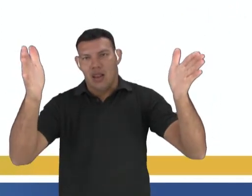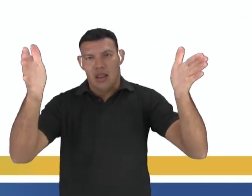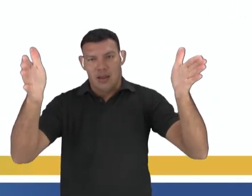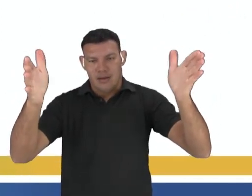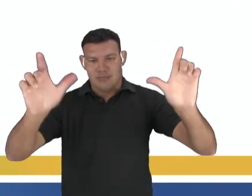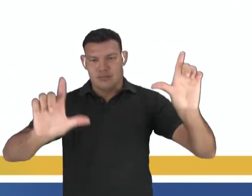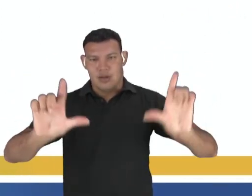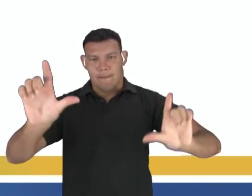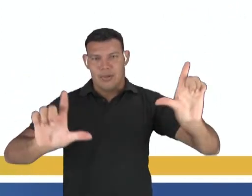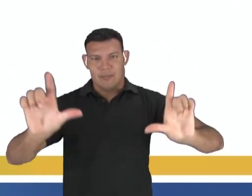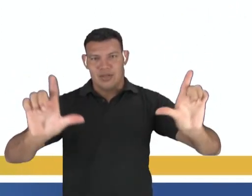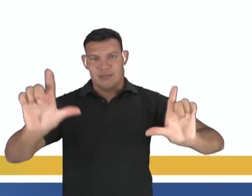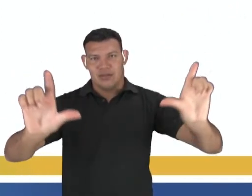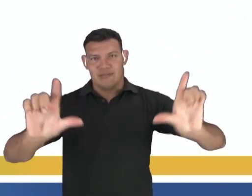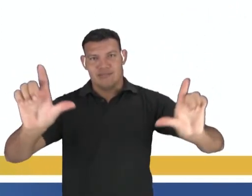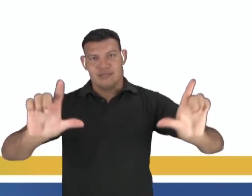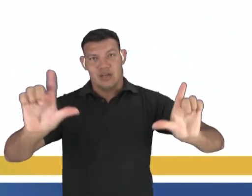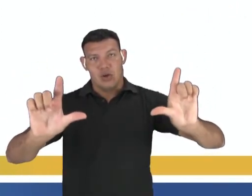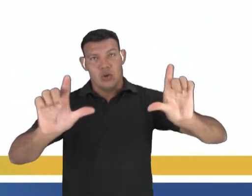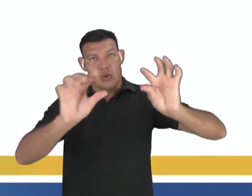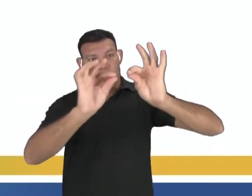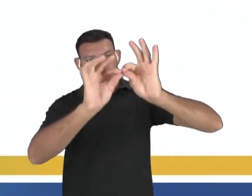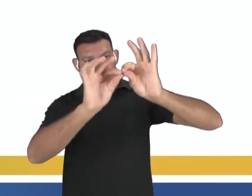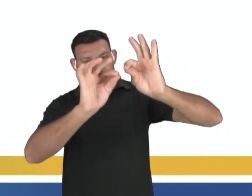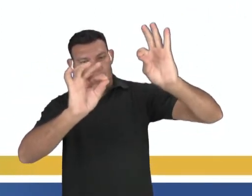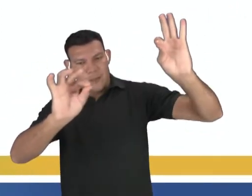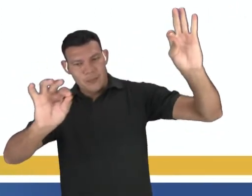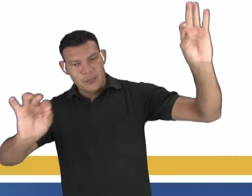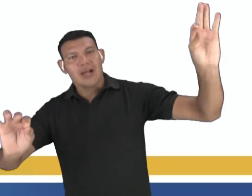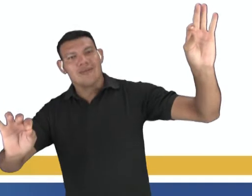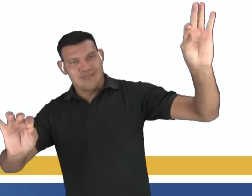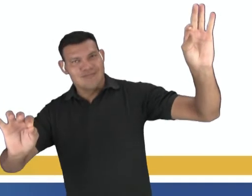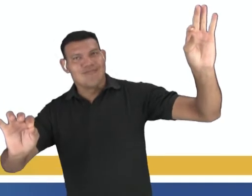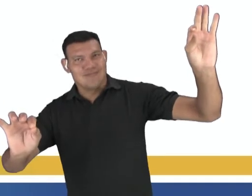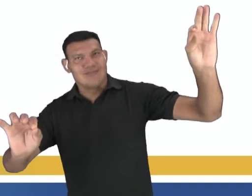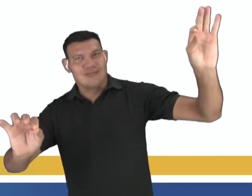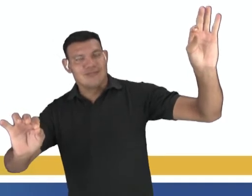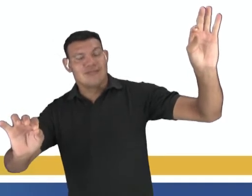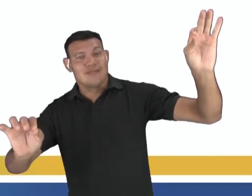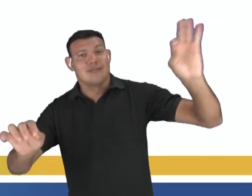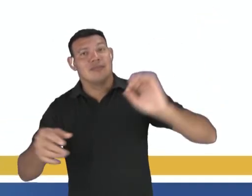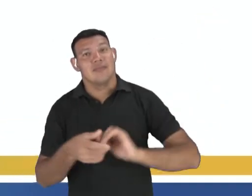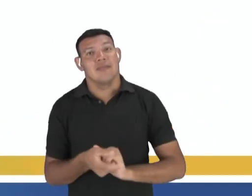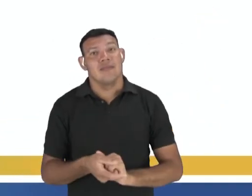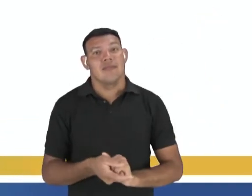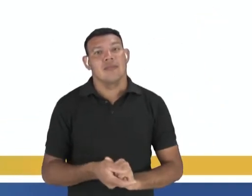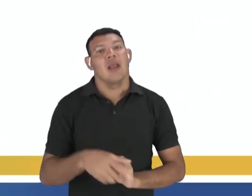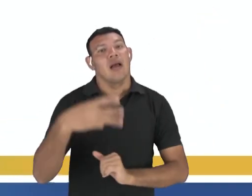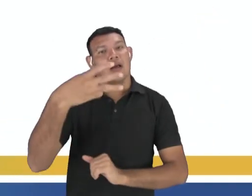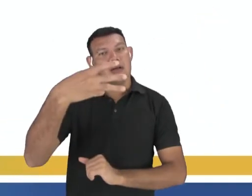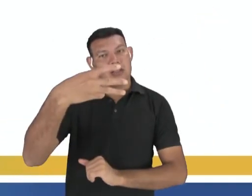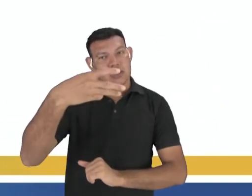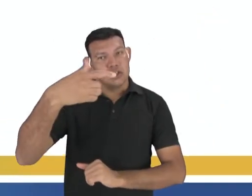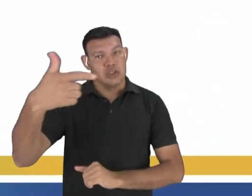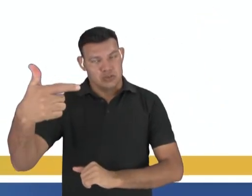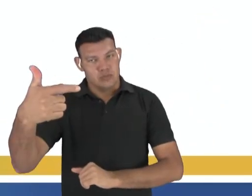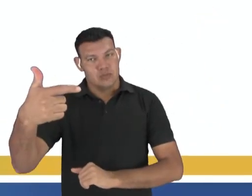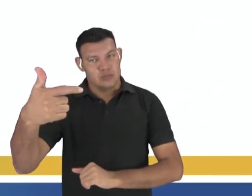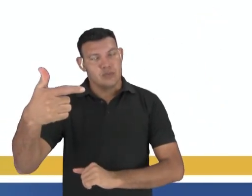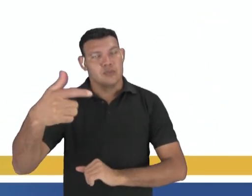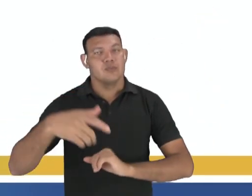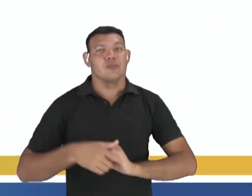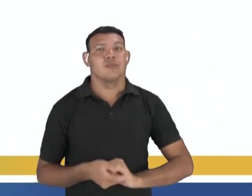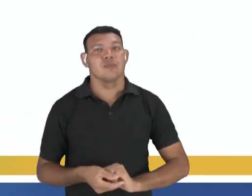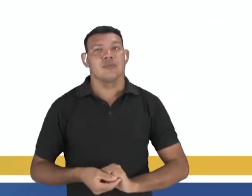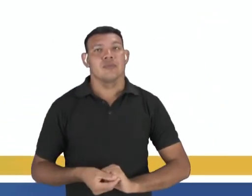da diagonal do retângulo que forma a tela da sua TV. No caso, nós temos uma TV de 32 polegadas.